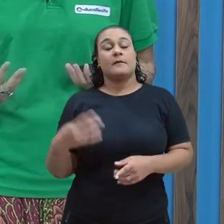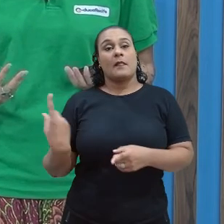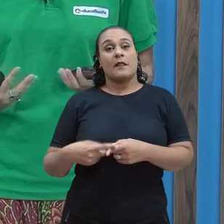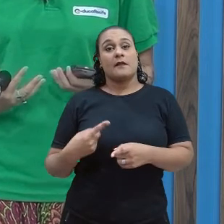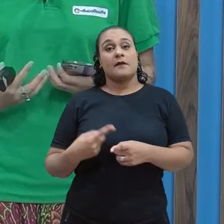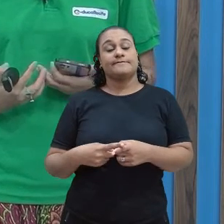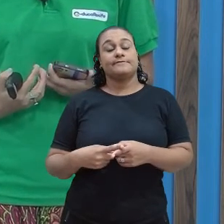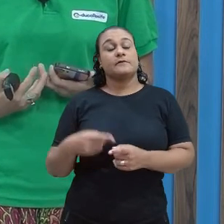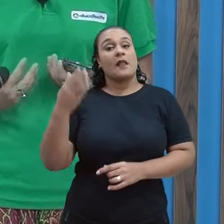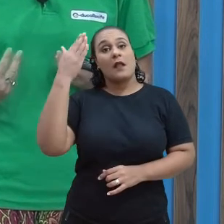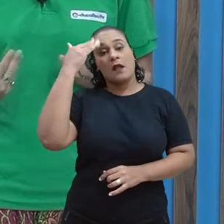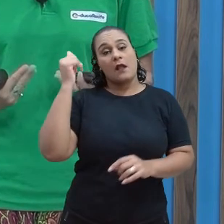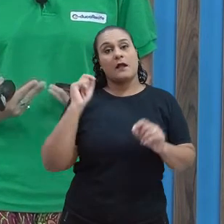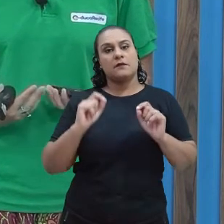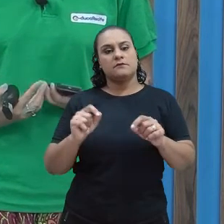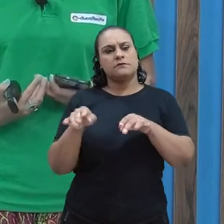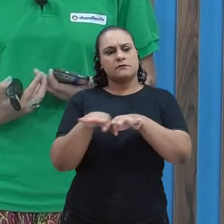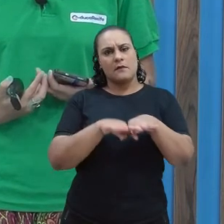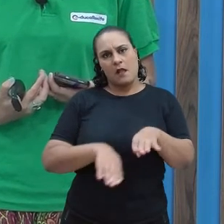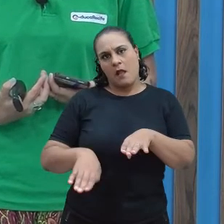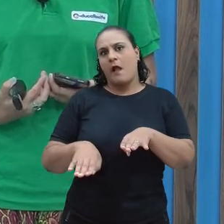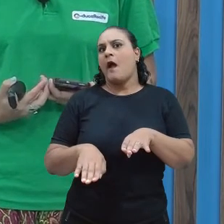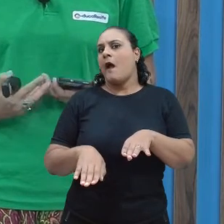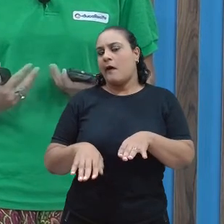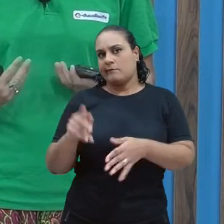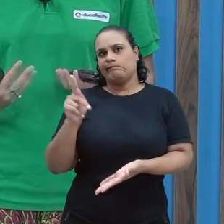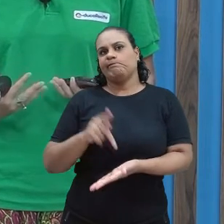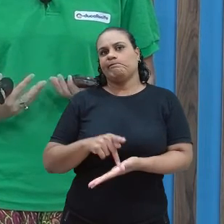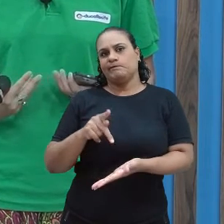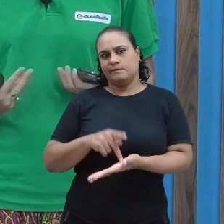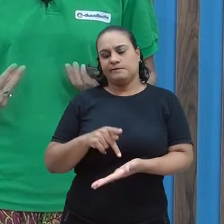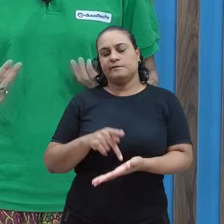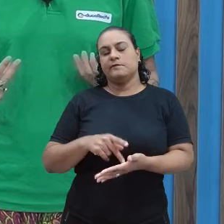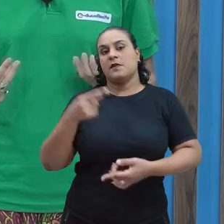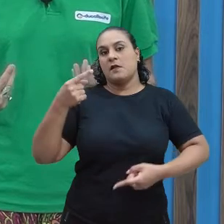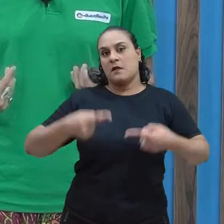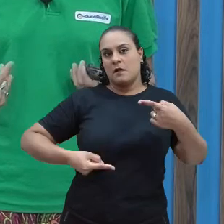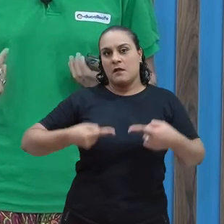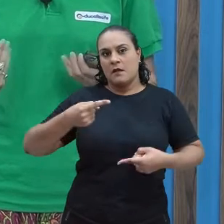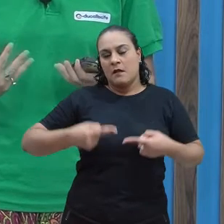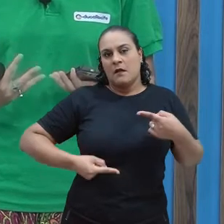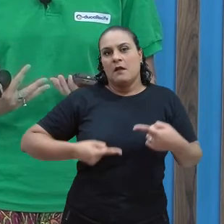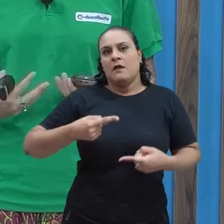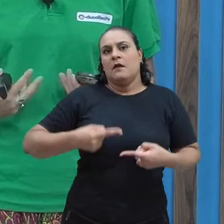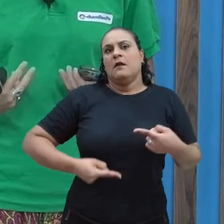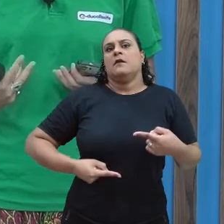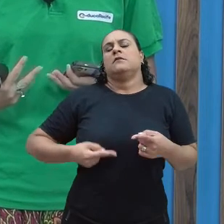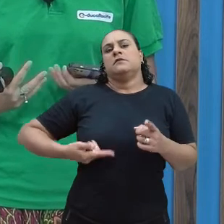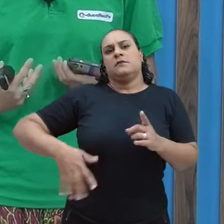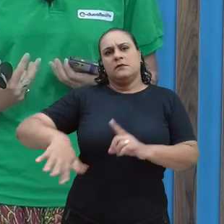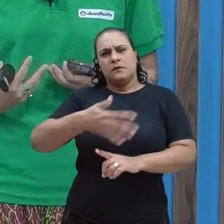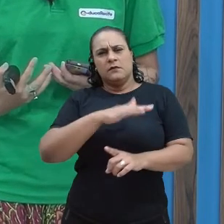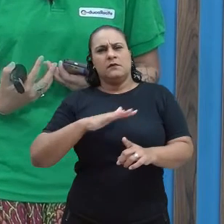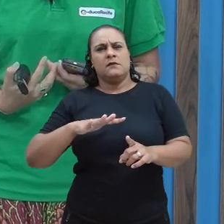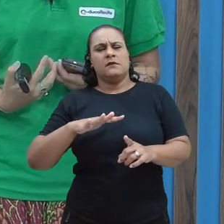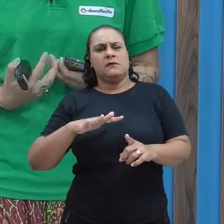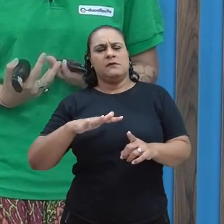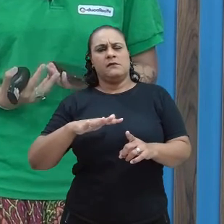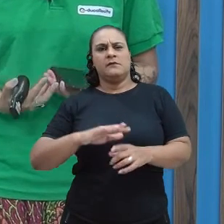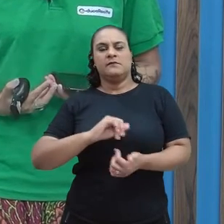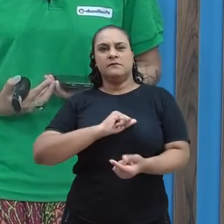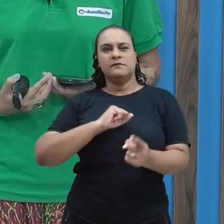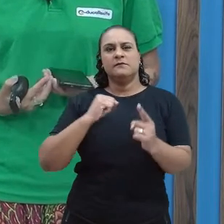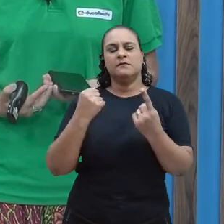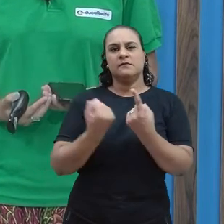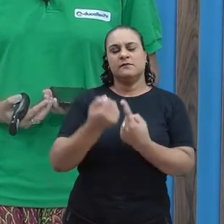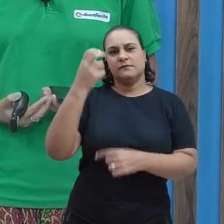gente sabe que as desigualdades estão aí e as políticas, né, tanto ambientais, sociais, culturais,